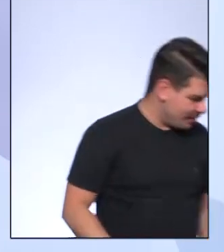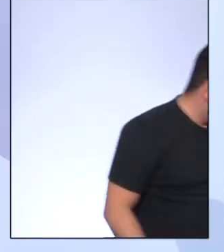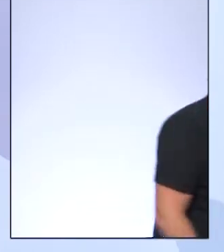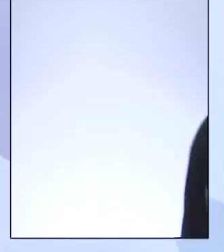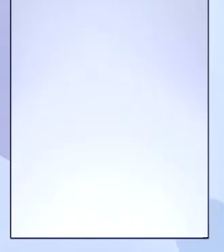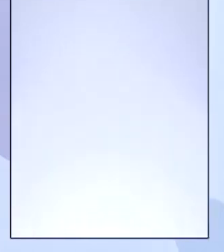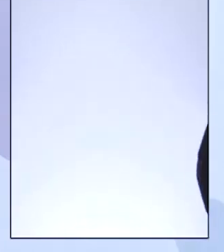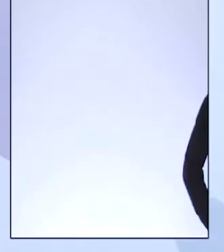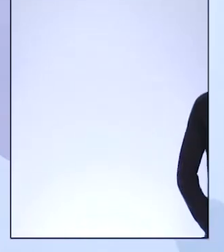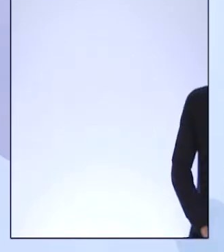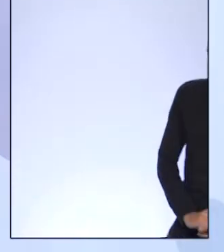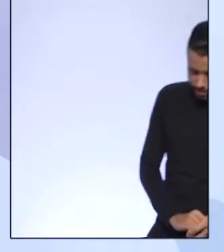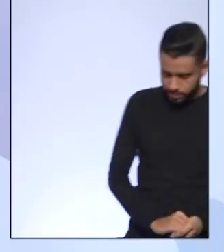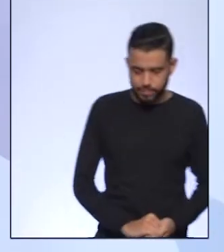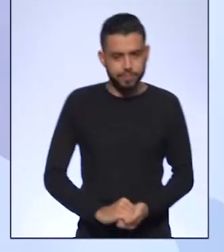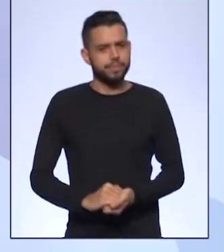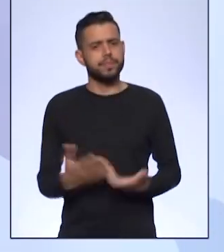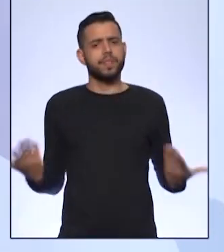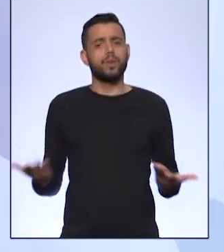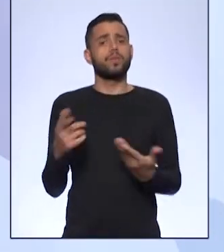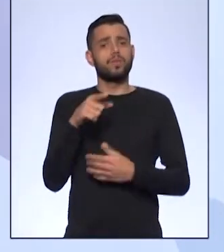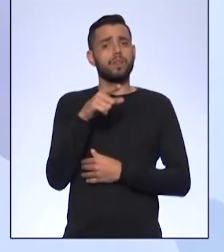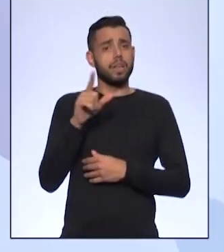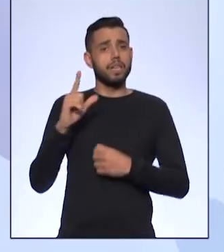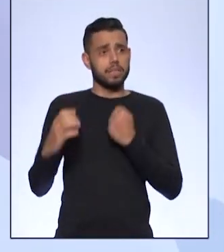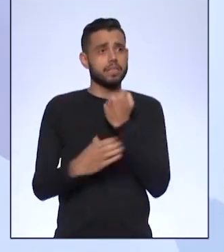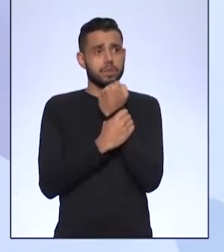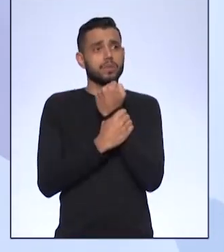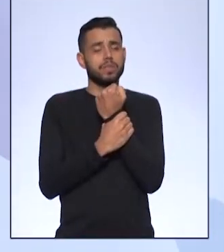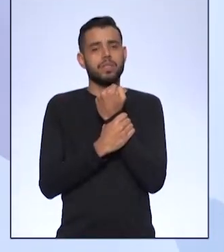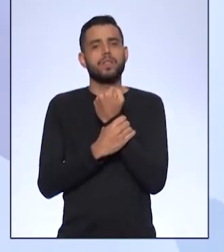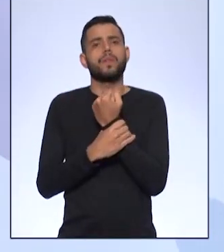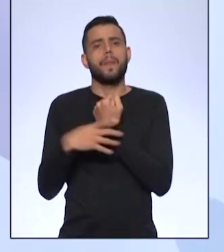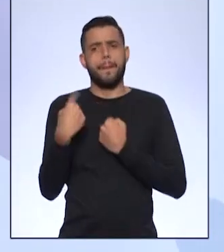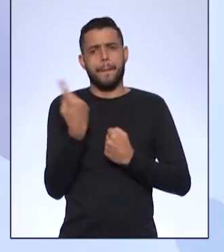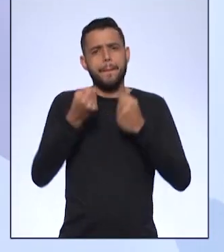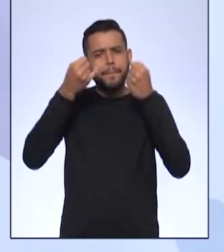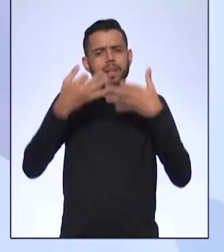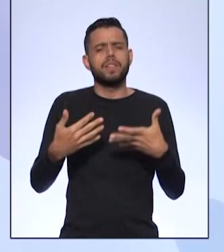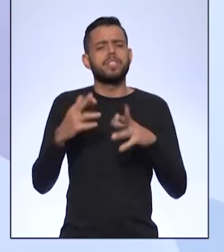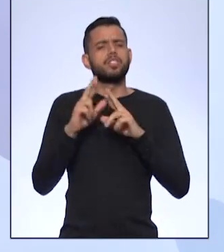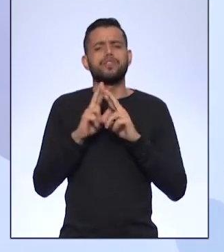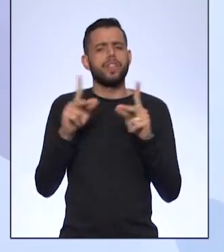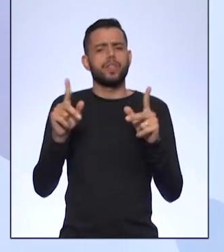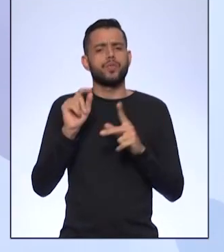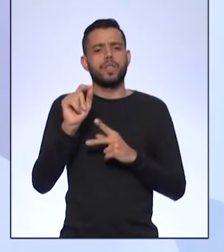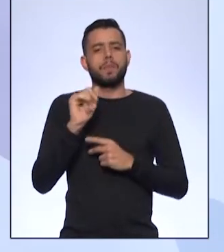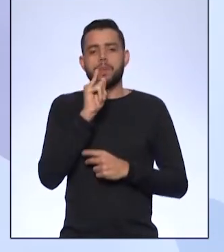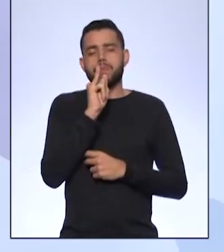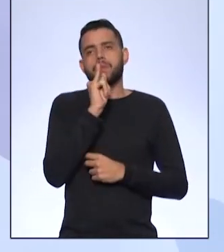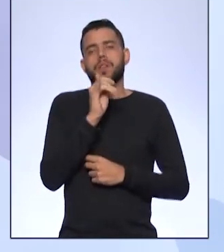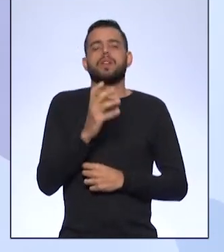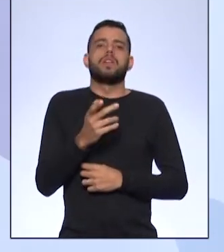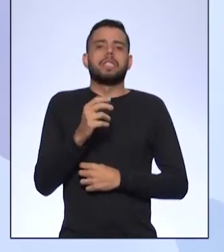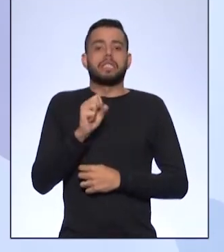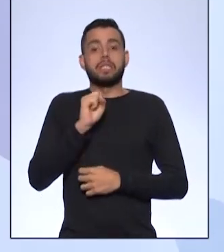uma rede segura, né? O que a gente está dizendo é que, indiferente de qualquer coisa, ninguém vai impedir de, por exemplo, você